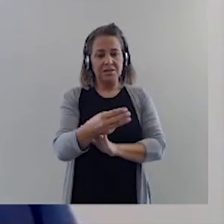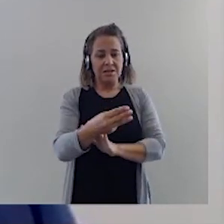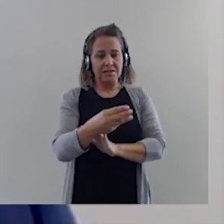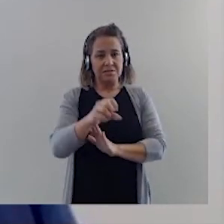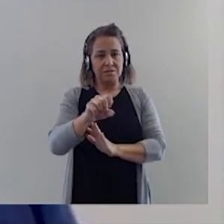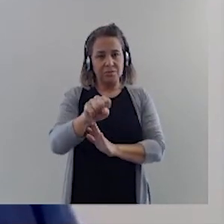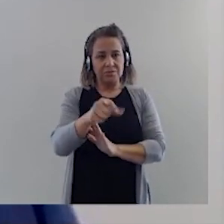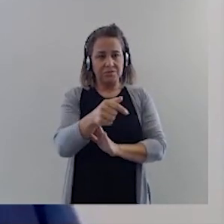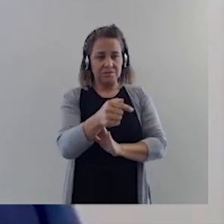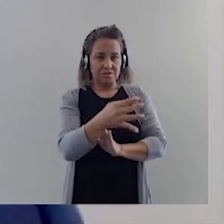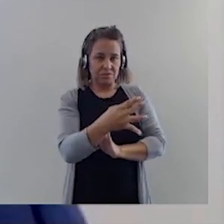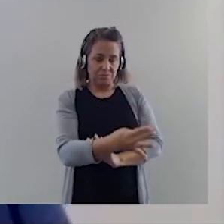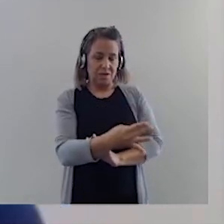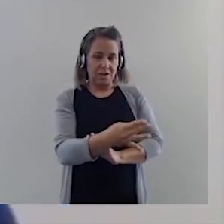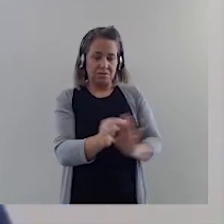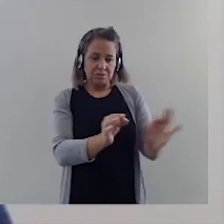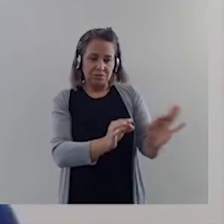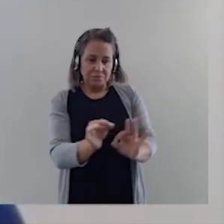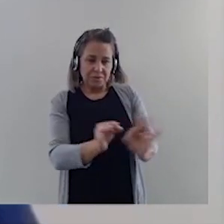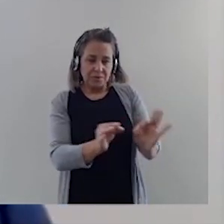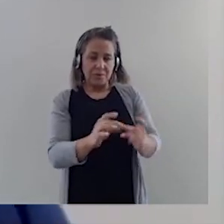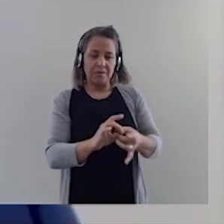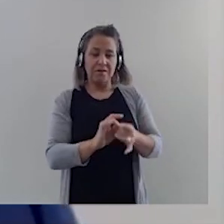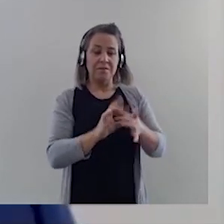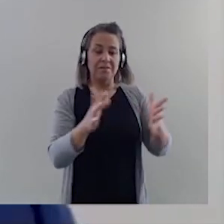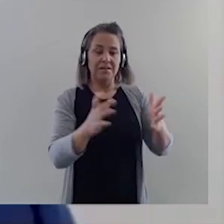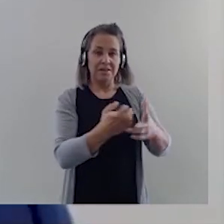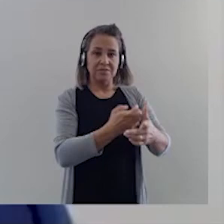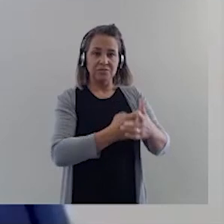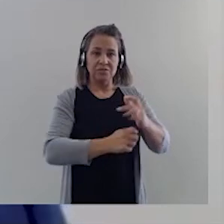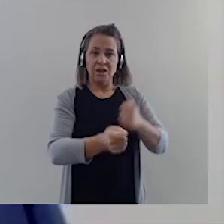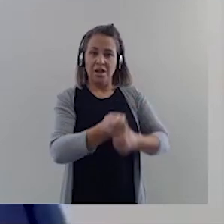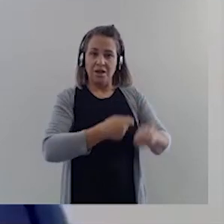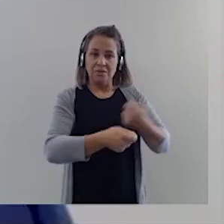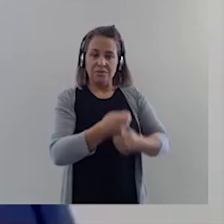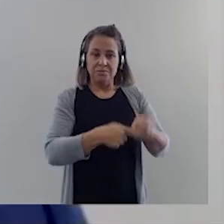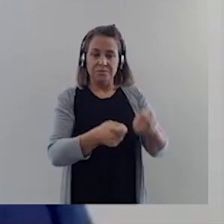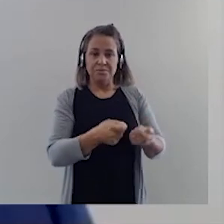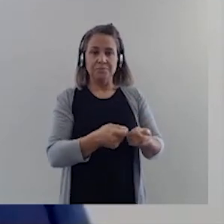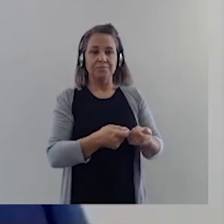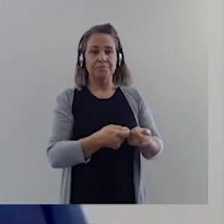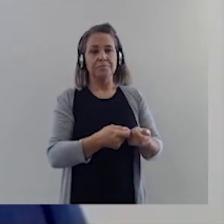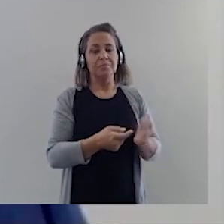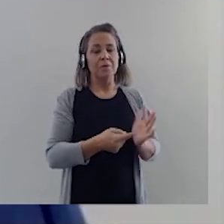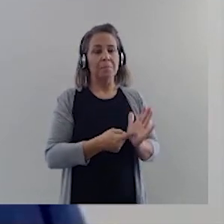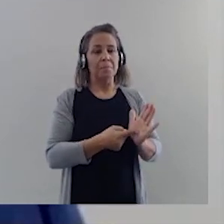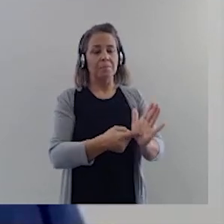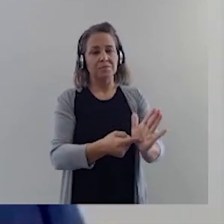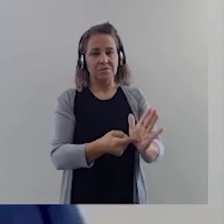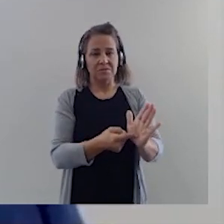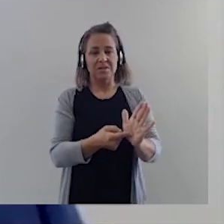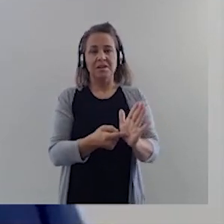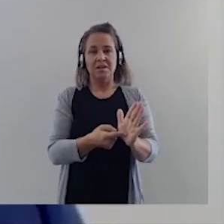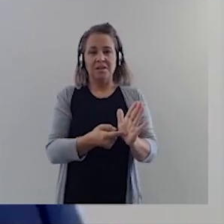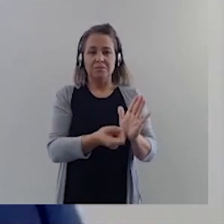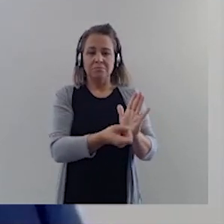13.874, que tratou da liberdade econômica, trazia uma lufada de